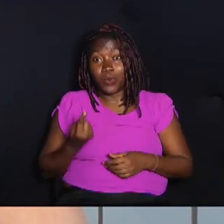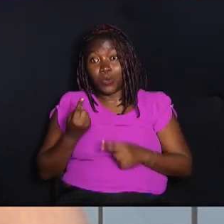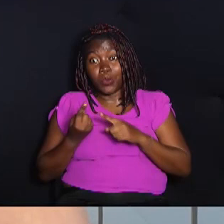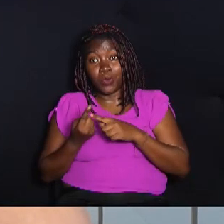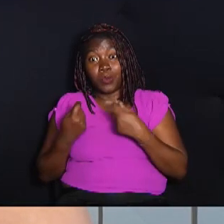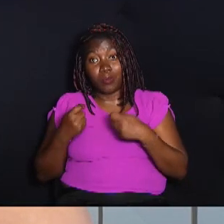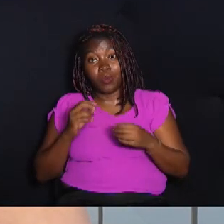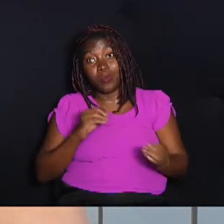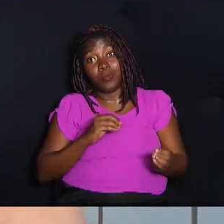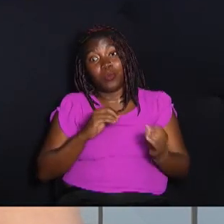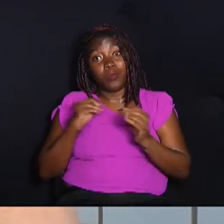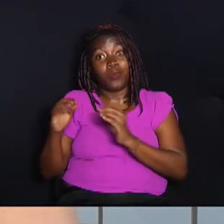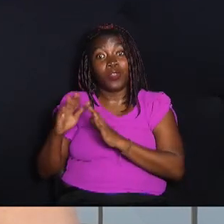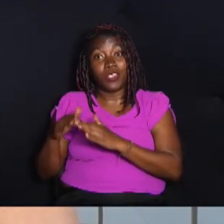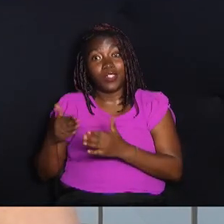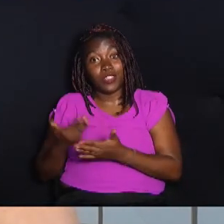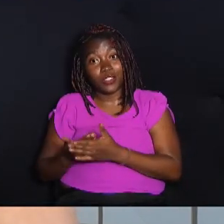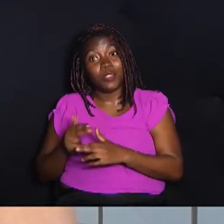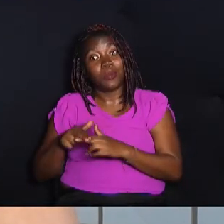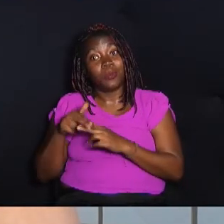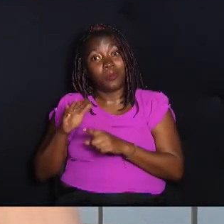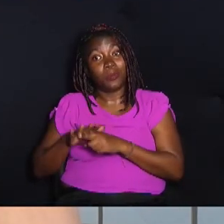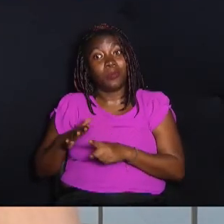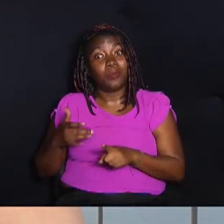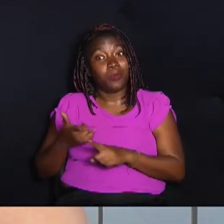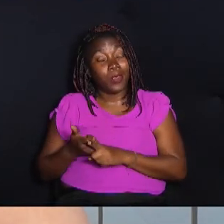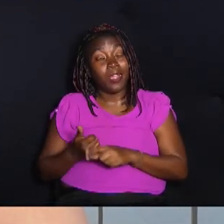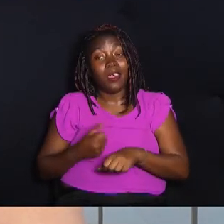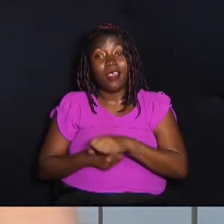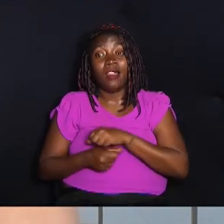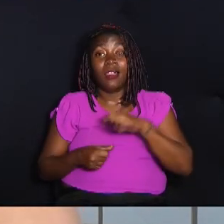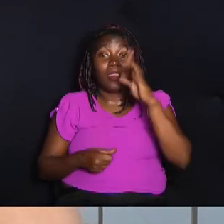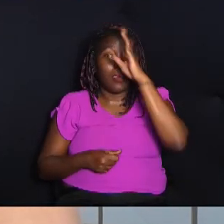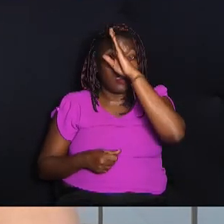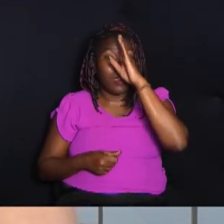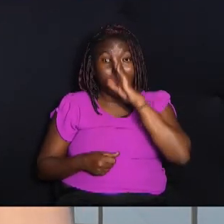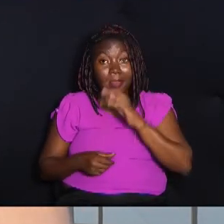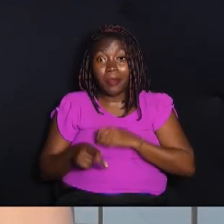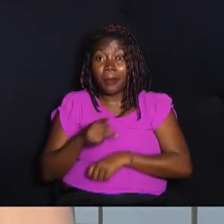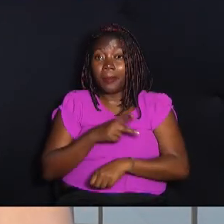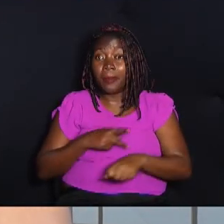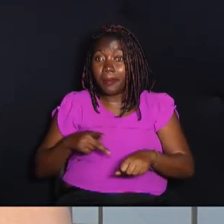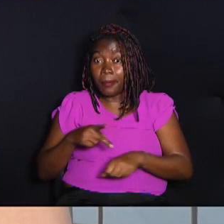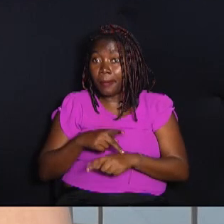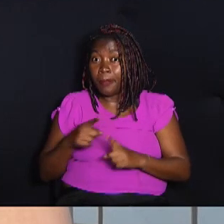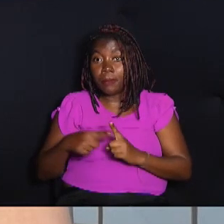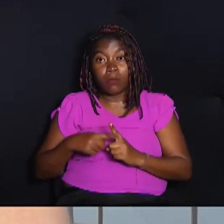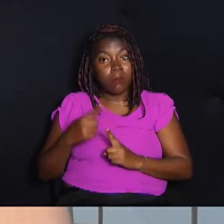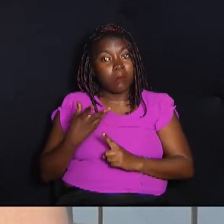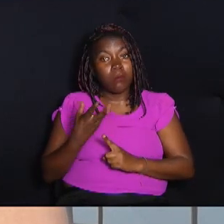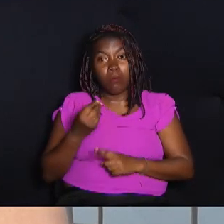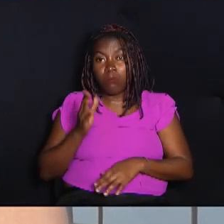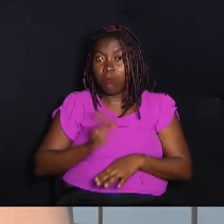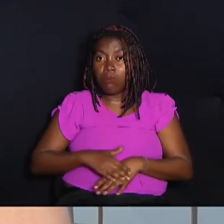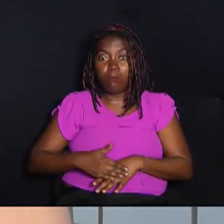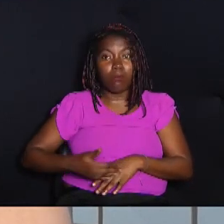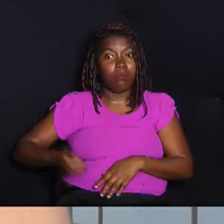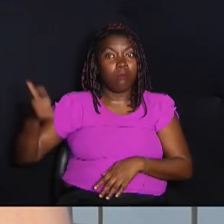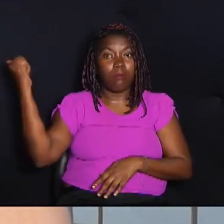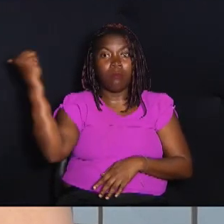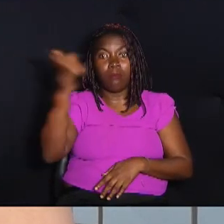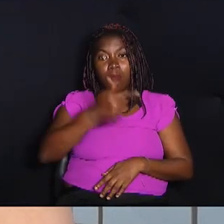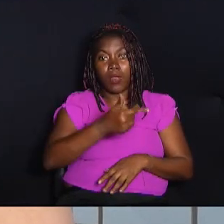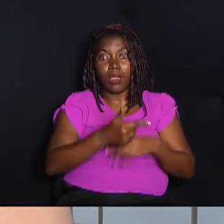cyberbullying. É muita coisa. E no Brasil, a gente é um país com um nível muito maior, considerando os